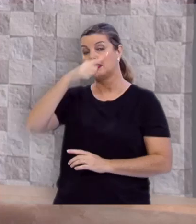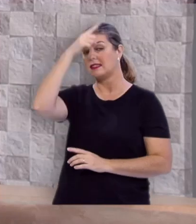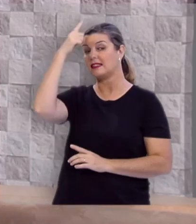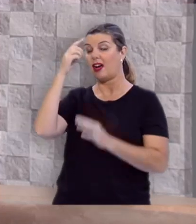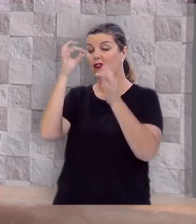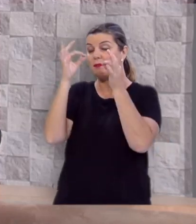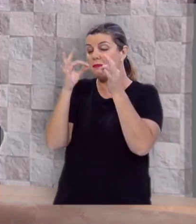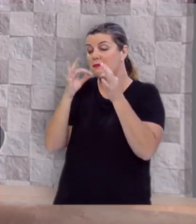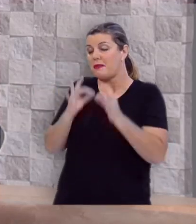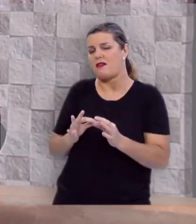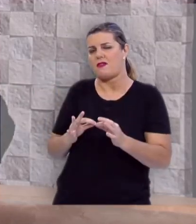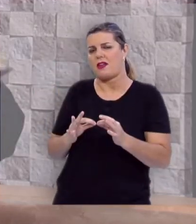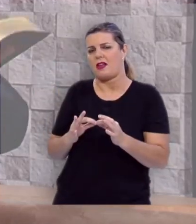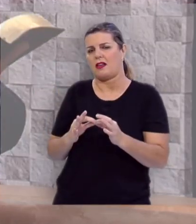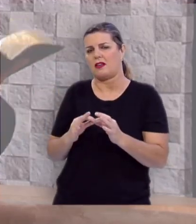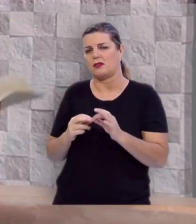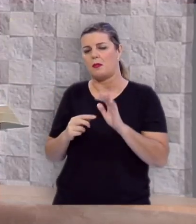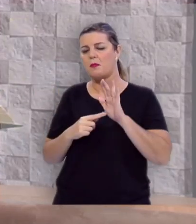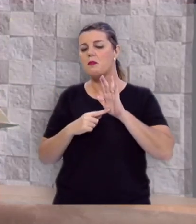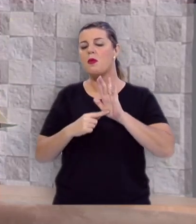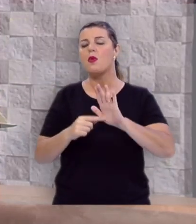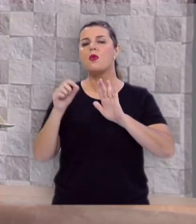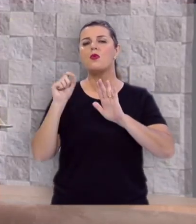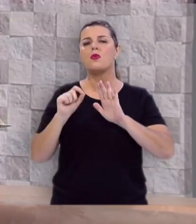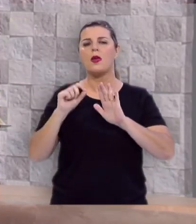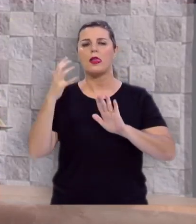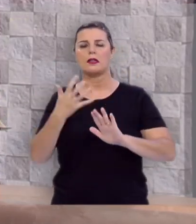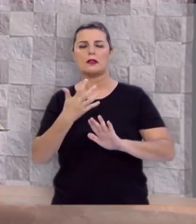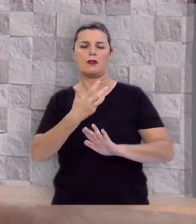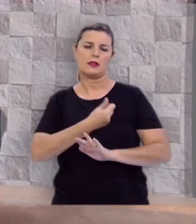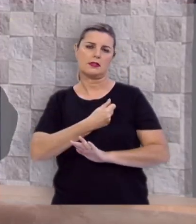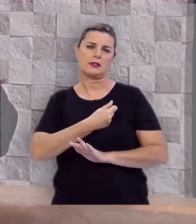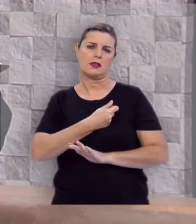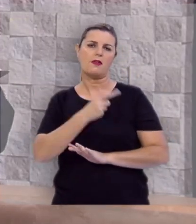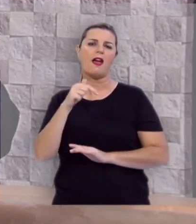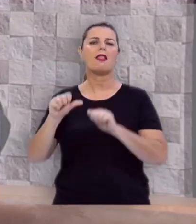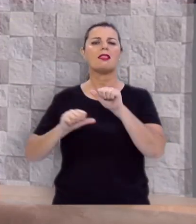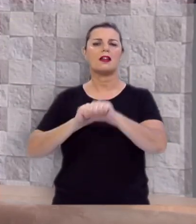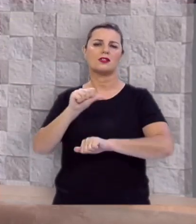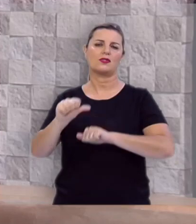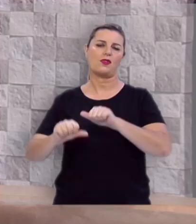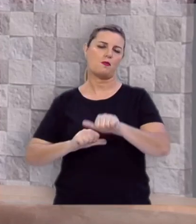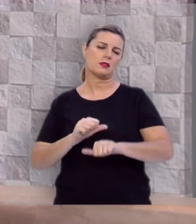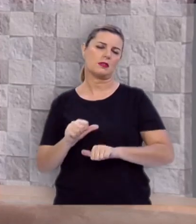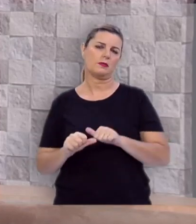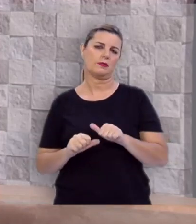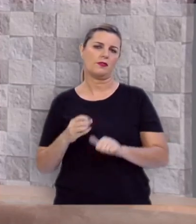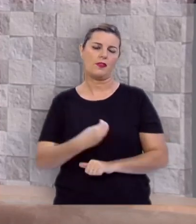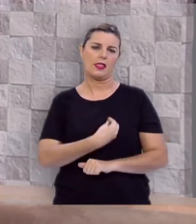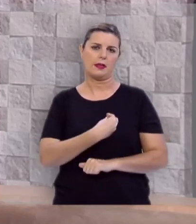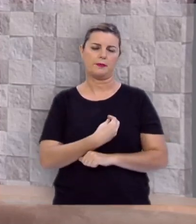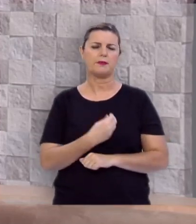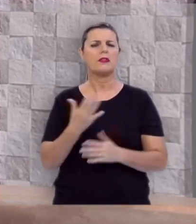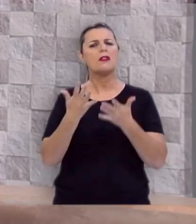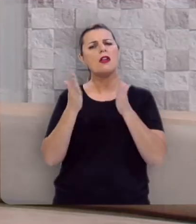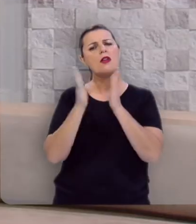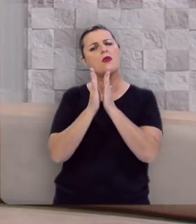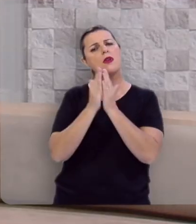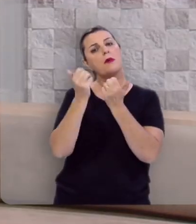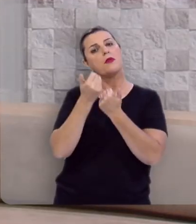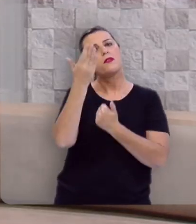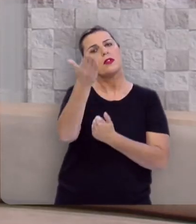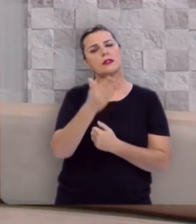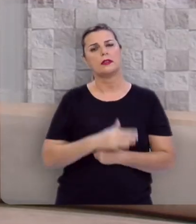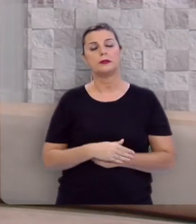e irrepreensíveis. A evidência da salvação é a transformação da vida. Eu quero orar